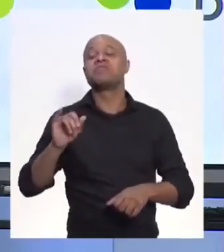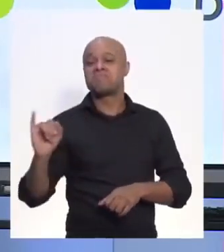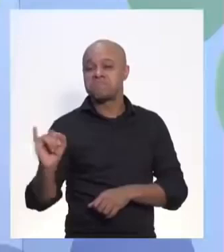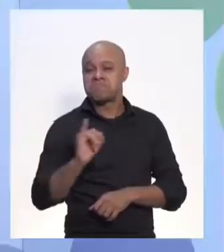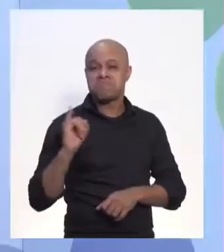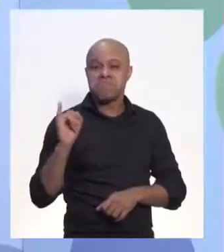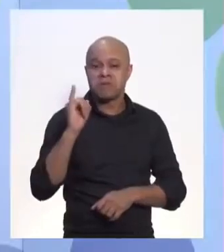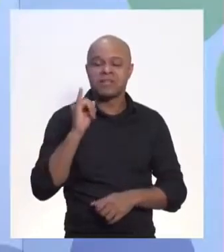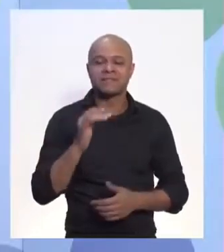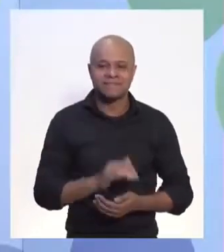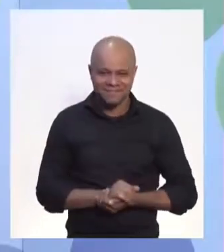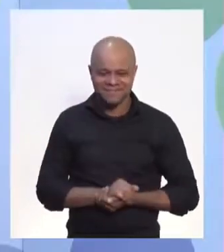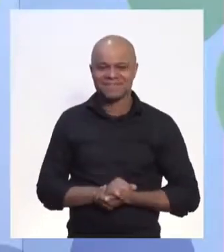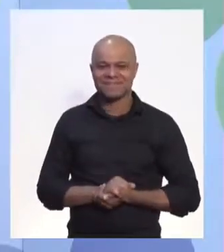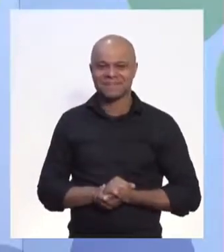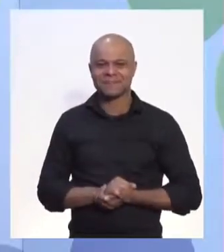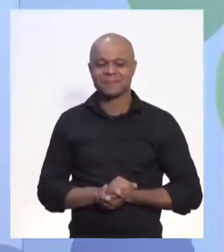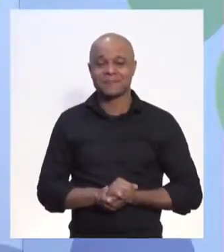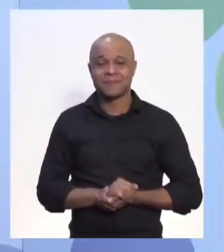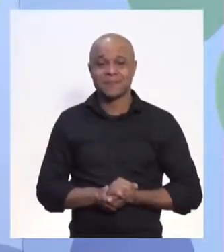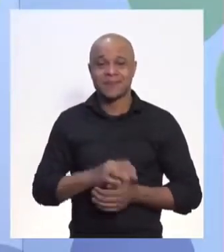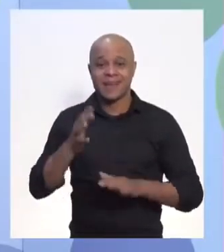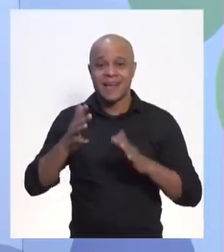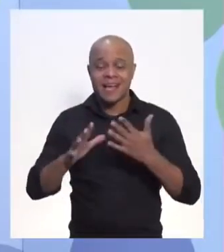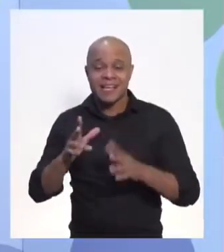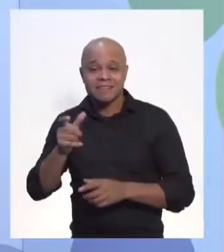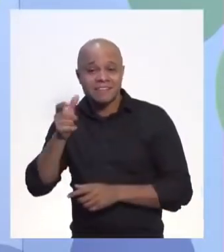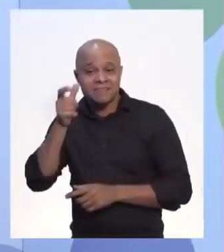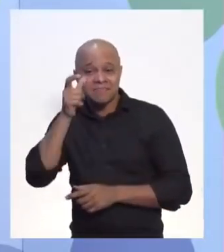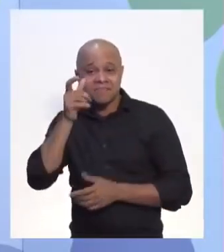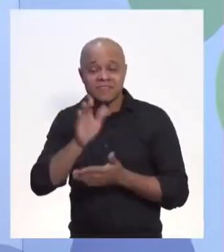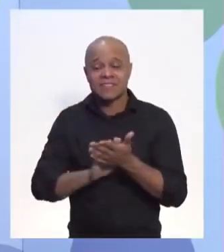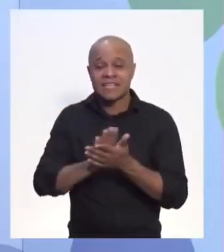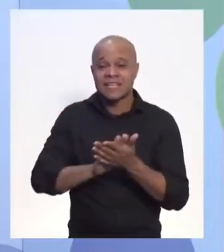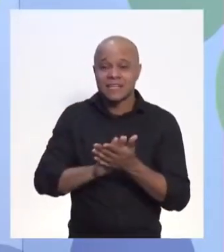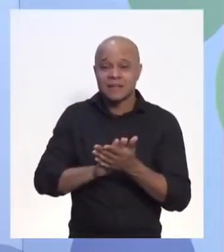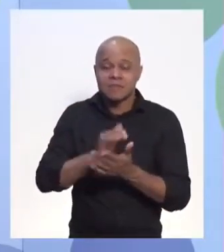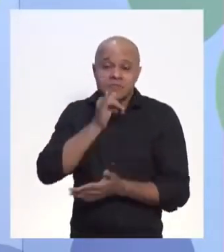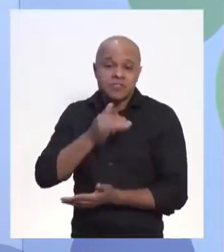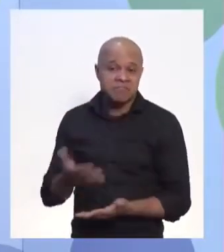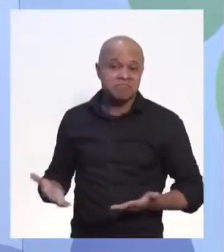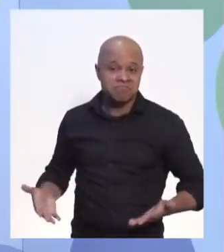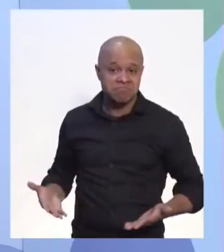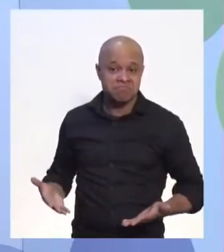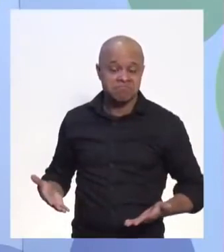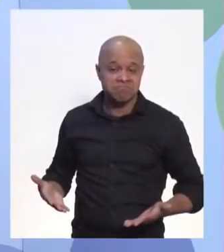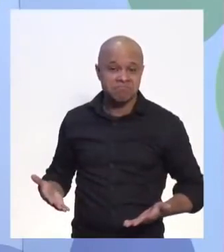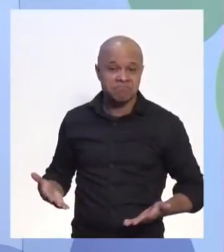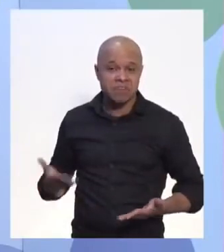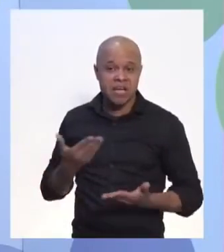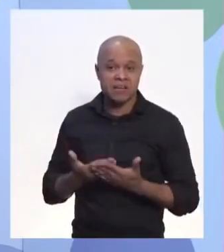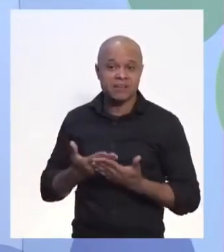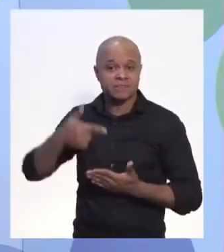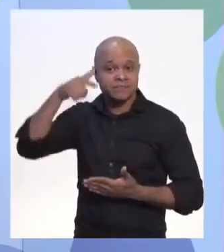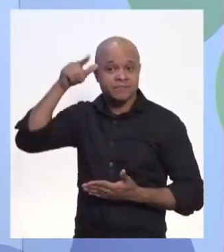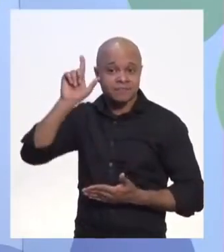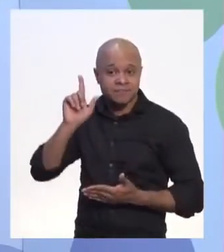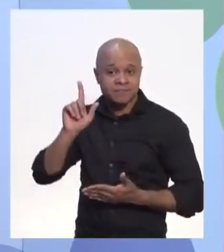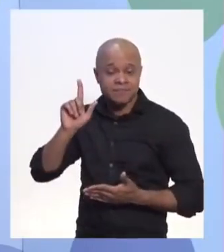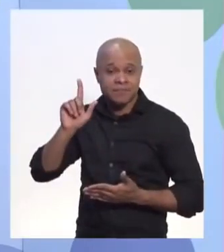né? Exatamente. Às vezes a gente não repara em muita coisa. Sim. Por exemplo, a aula de ontem, quando a gente estava falando